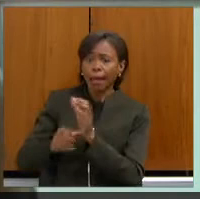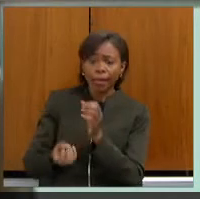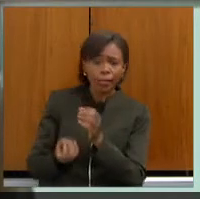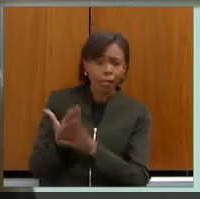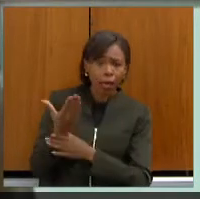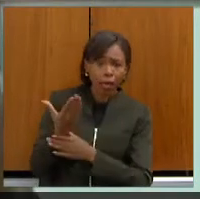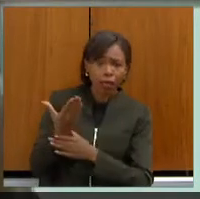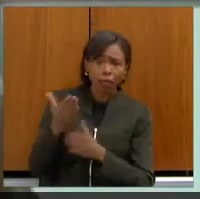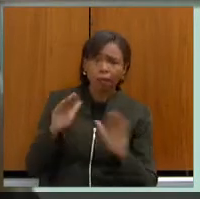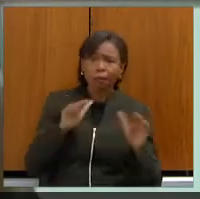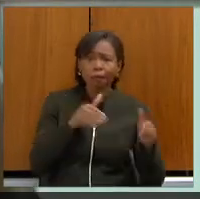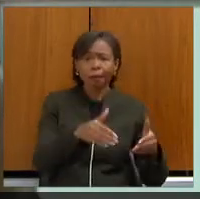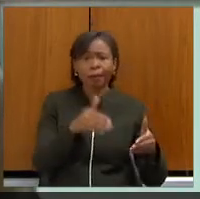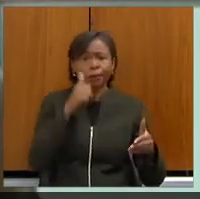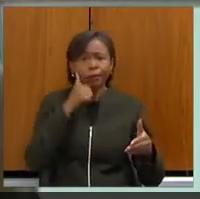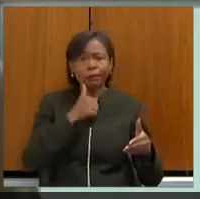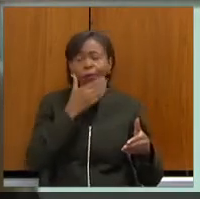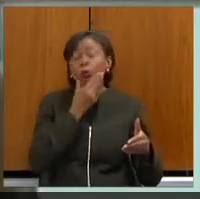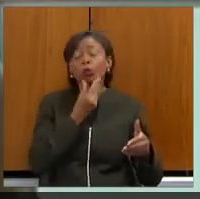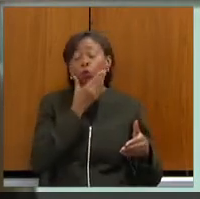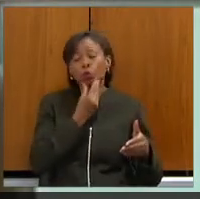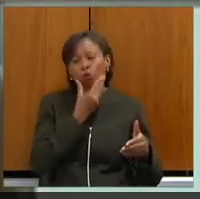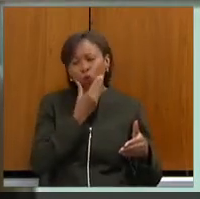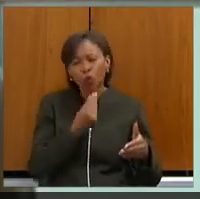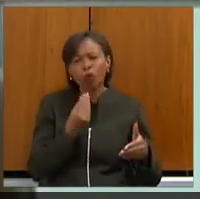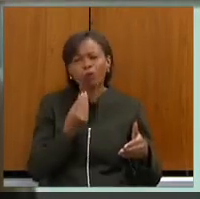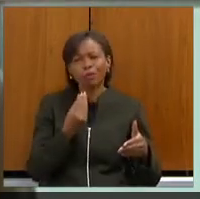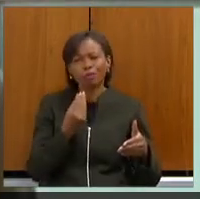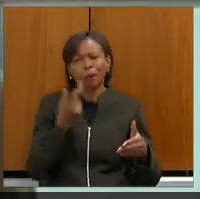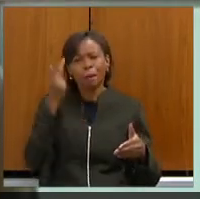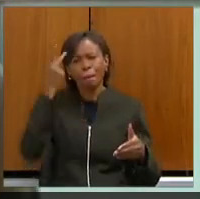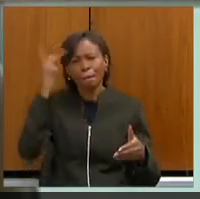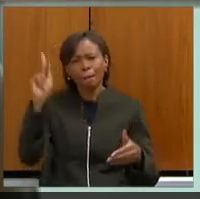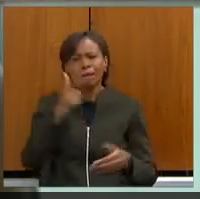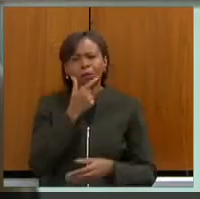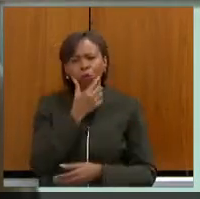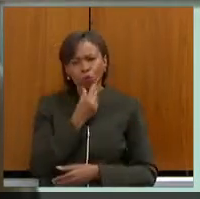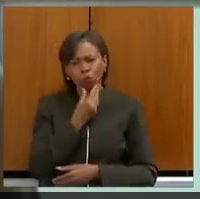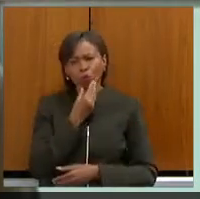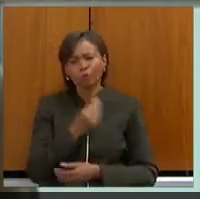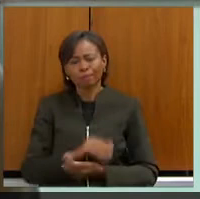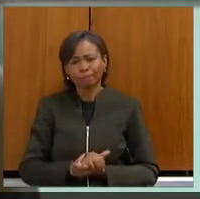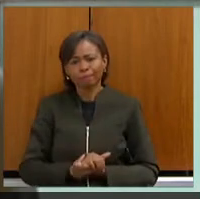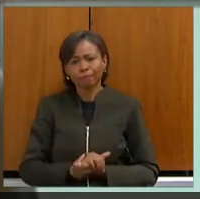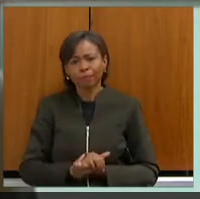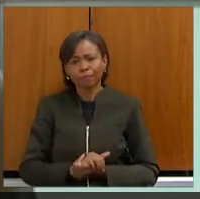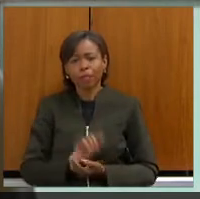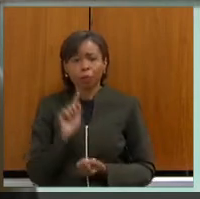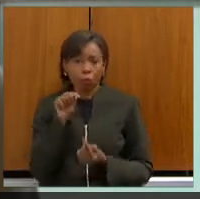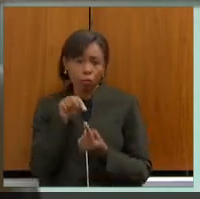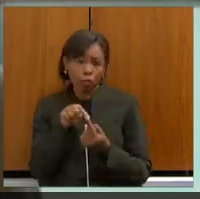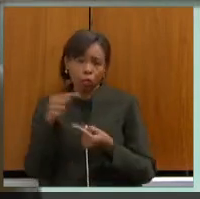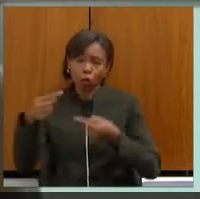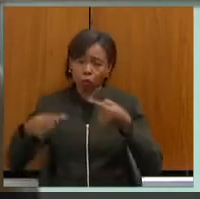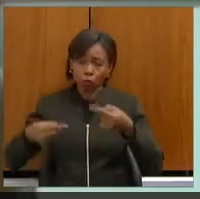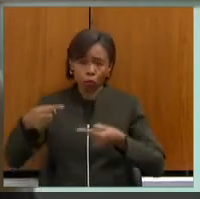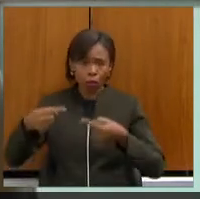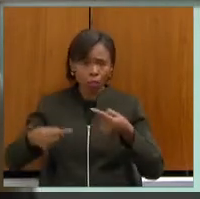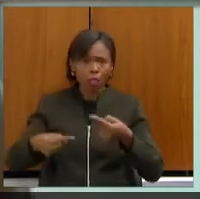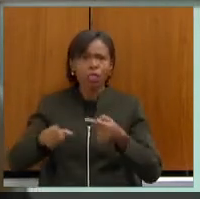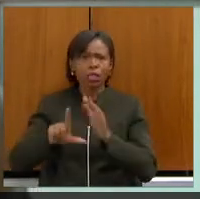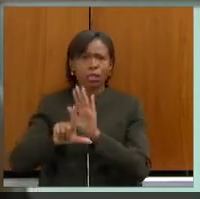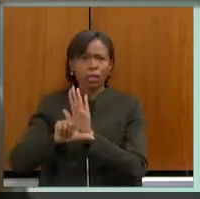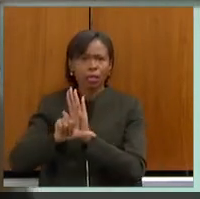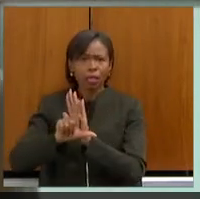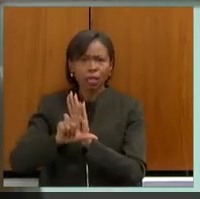homens e para eles né então é para que nós tenhamos uma política mais afirmativas